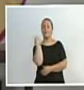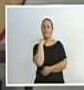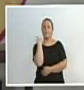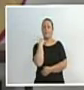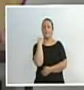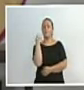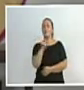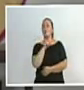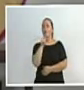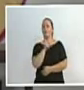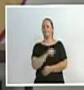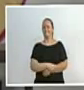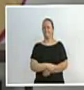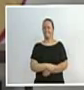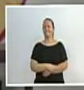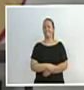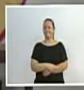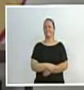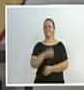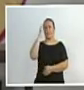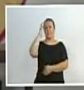fácil das doenças psicológicas.